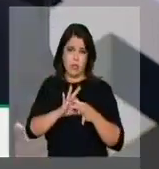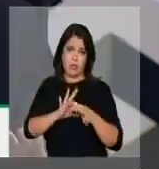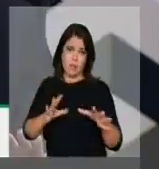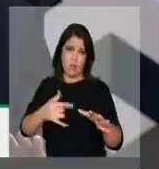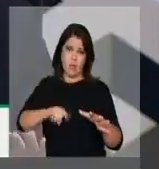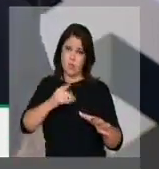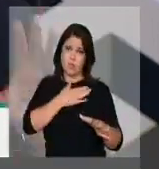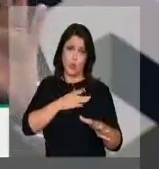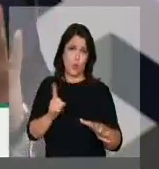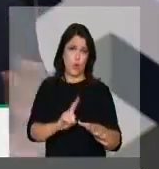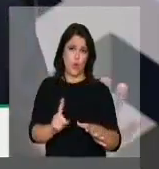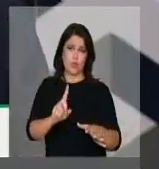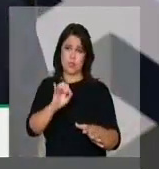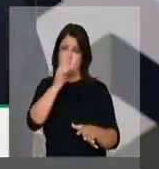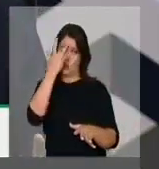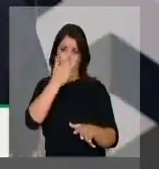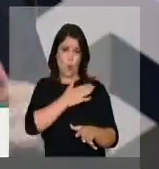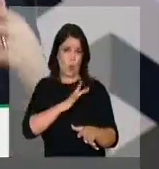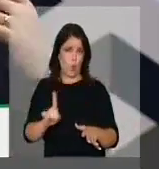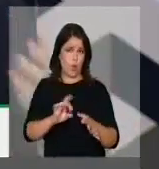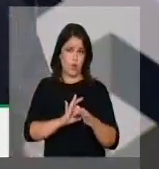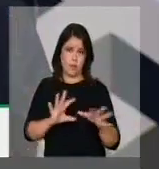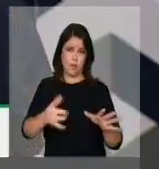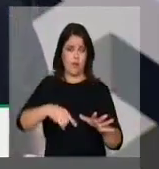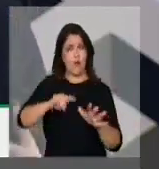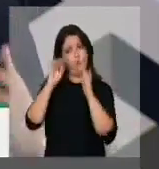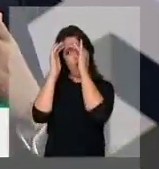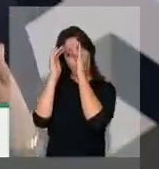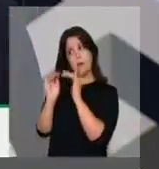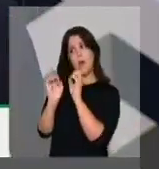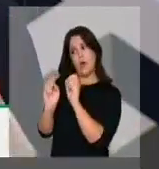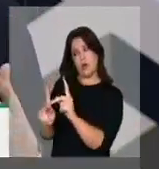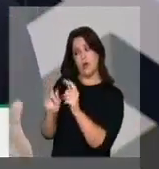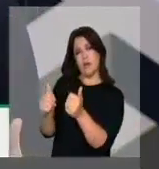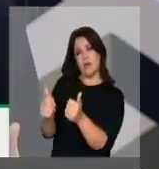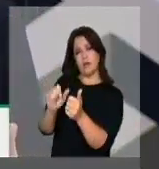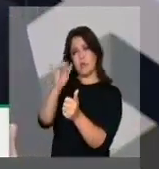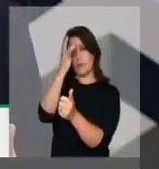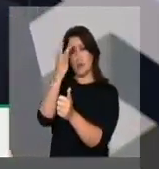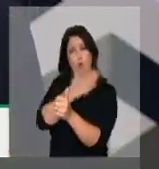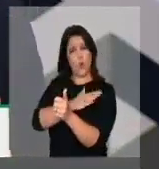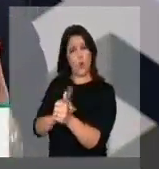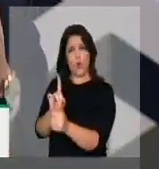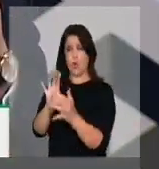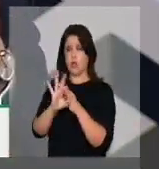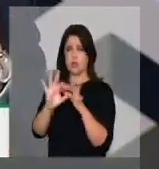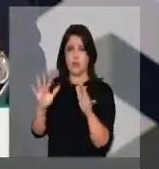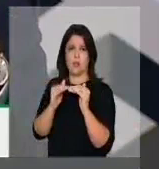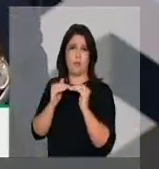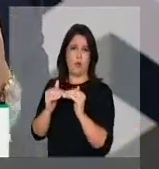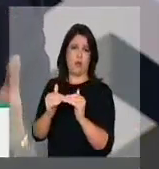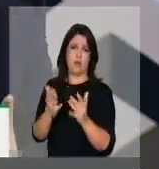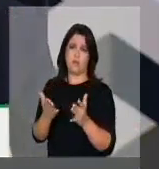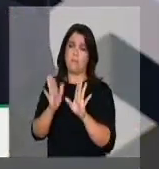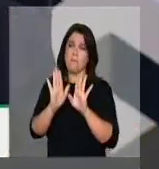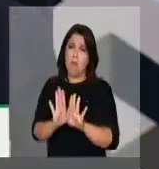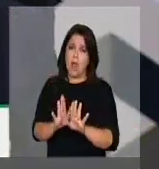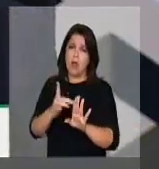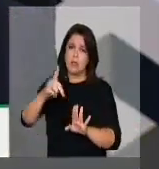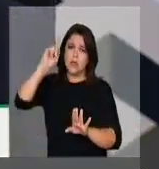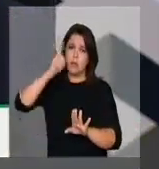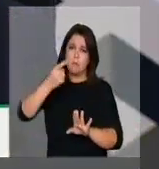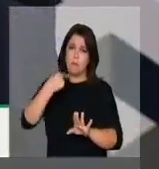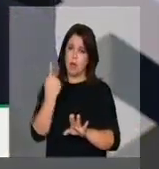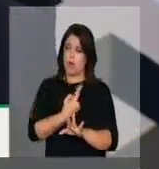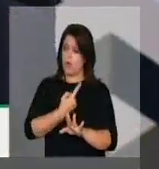aqueles que não gostam disso, aqueles que não gostam de democracia, acho que a gente tem que respeitar, inclusive os que não gostam de democracia, mas ela se